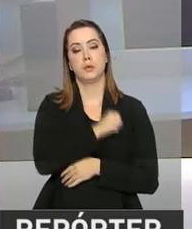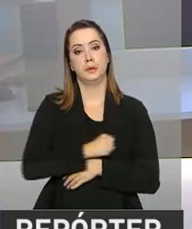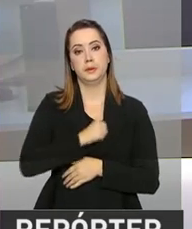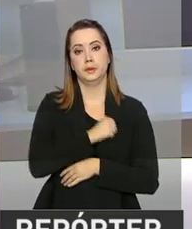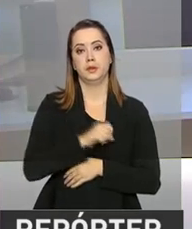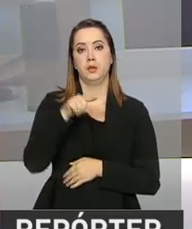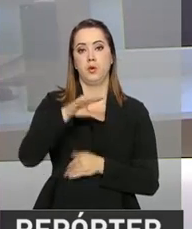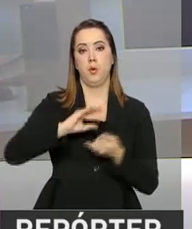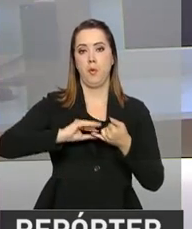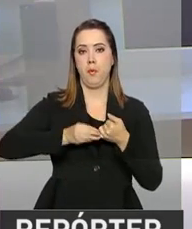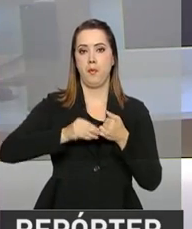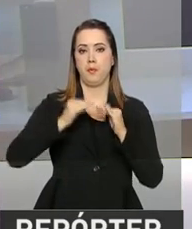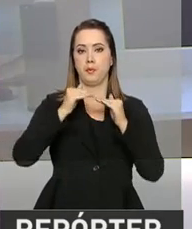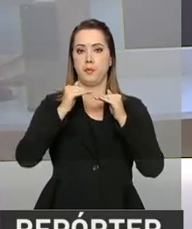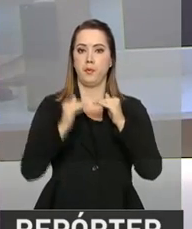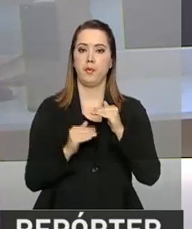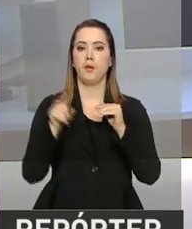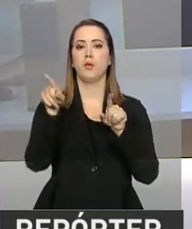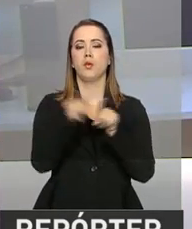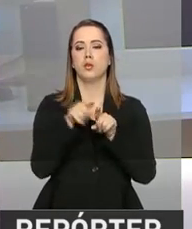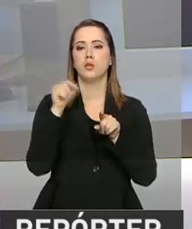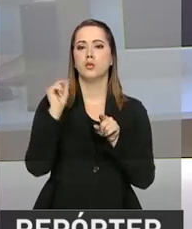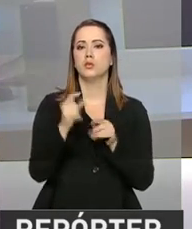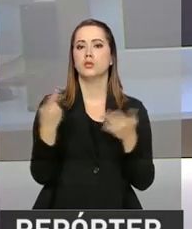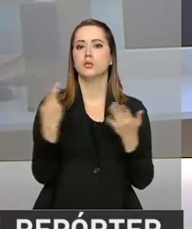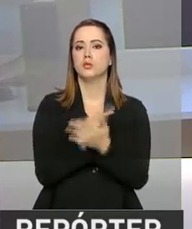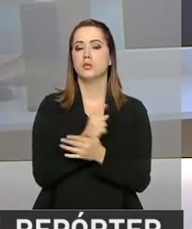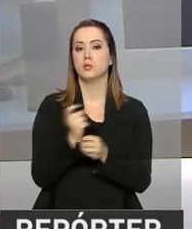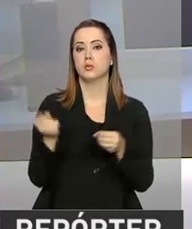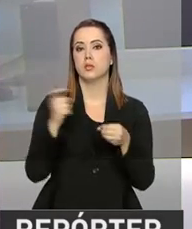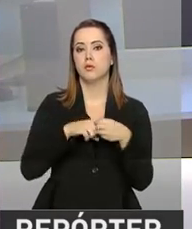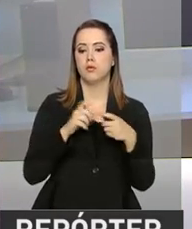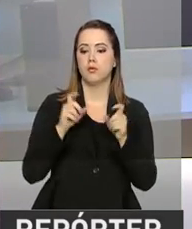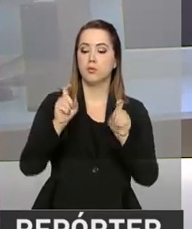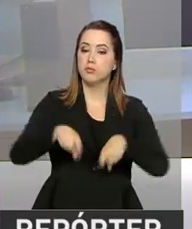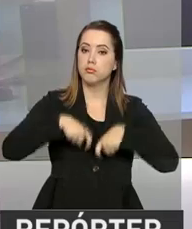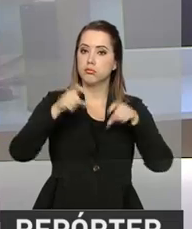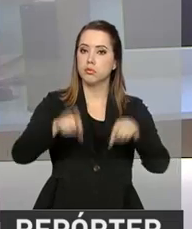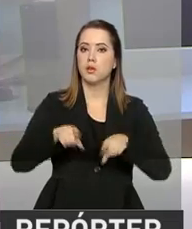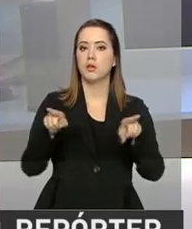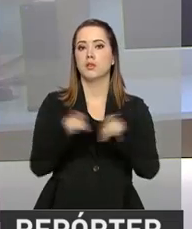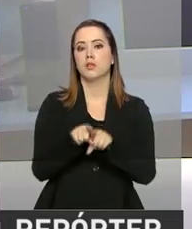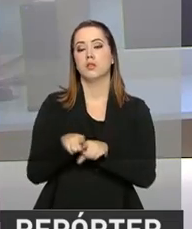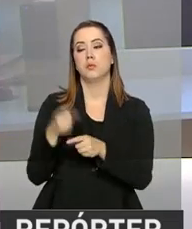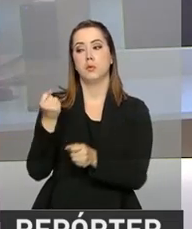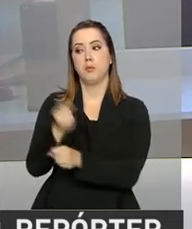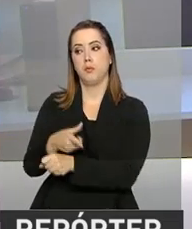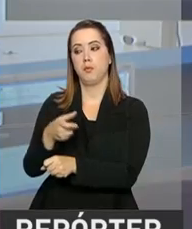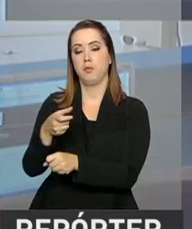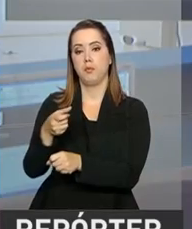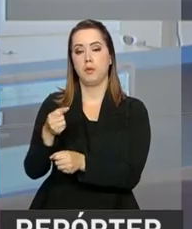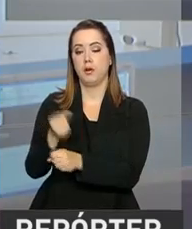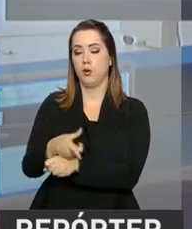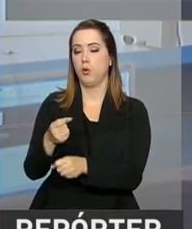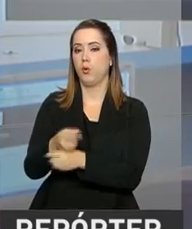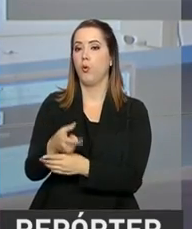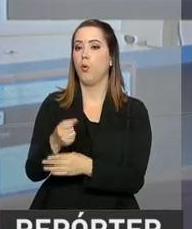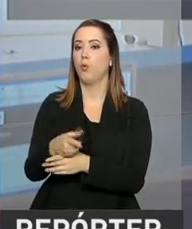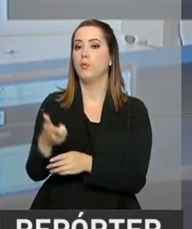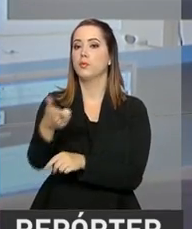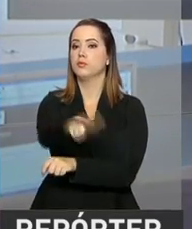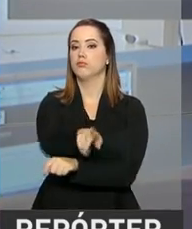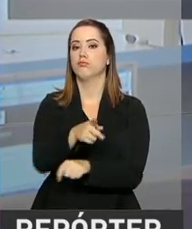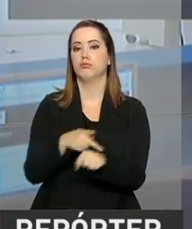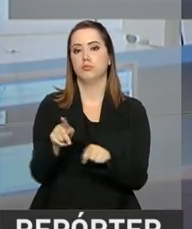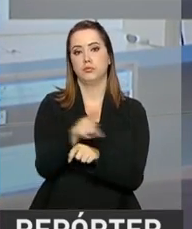entre outros fatores pode ter sido determinada pela recuperação da produção e pelo aumento das importações o